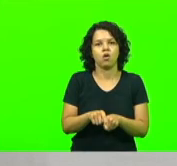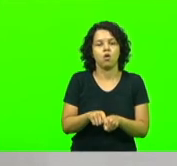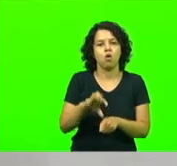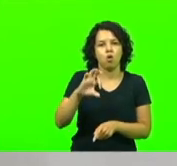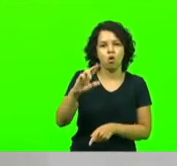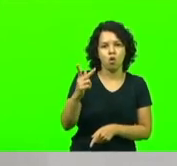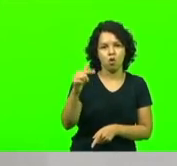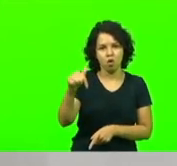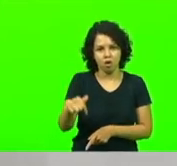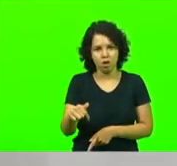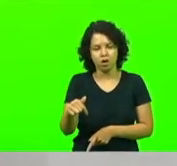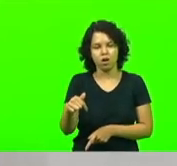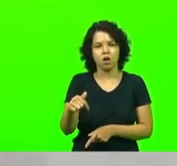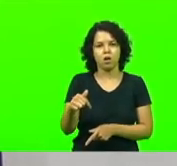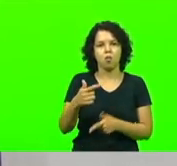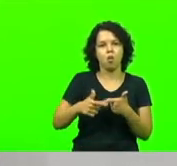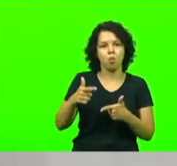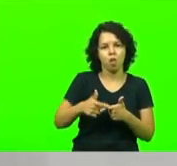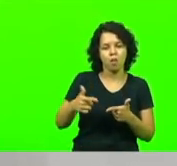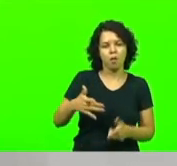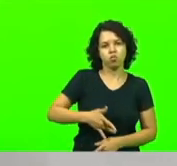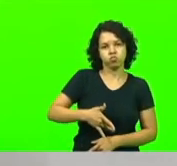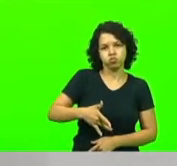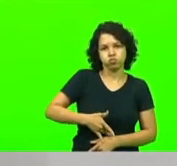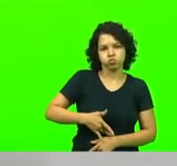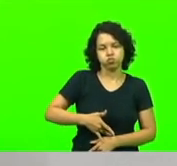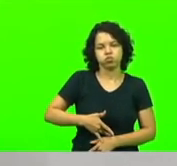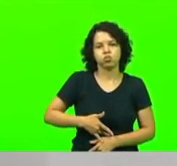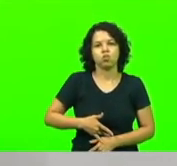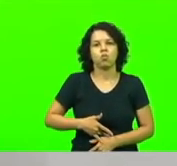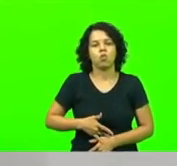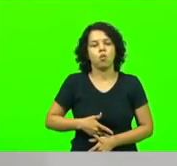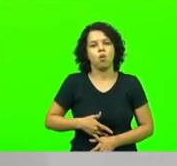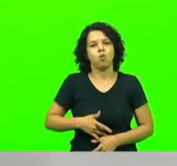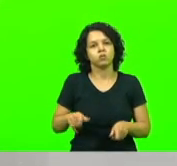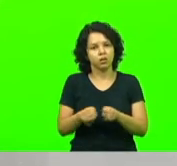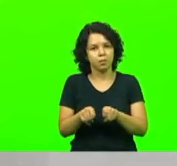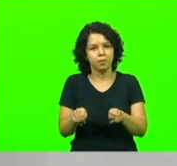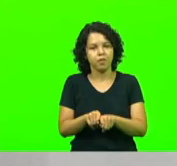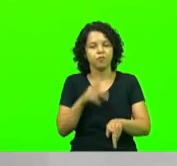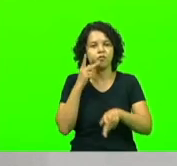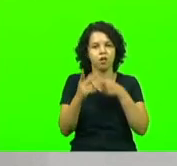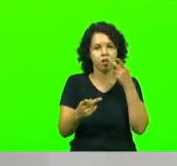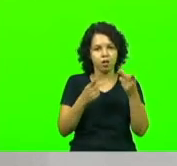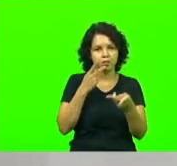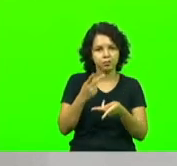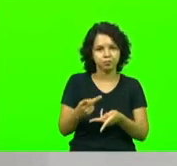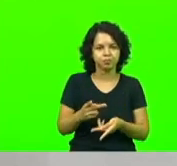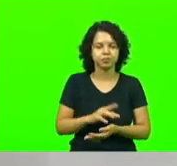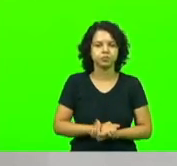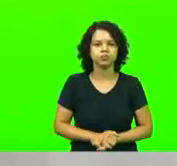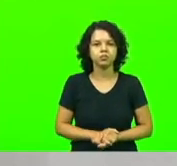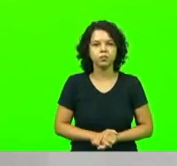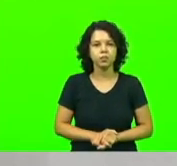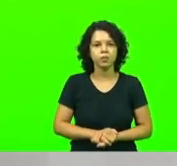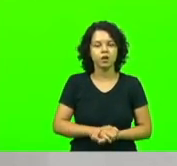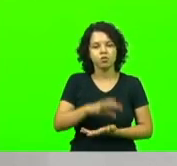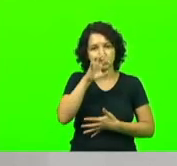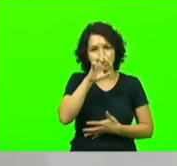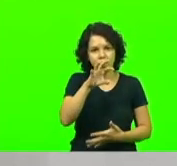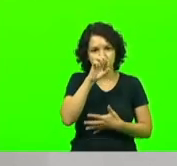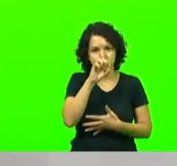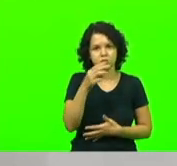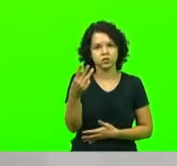estômago. Uma vez nos falaram que, assim que chegassem os respiradores de 33